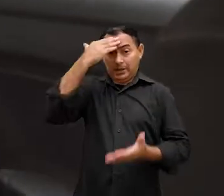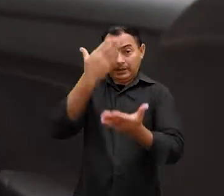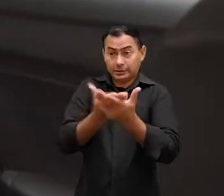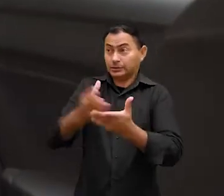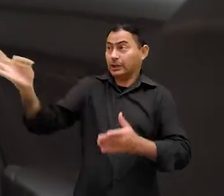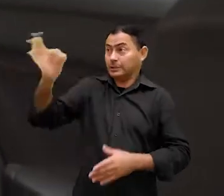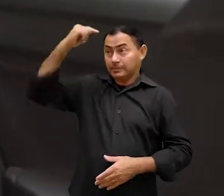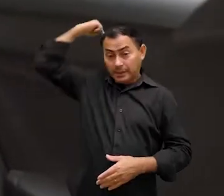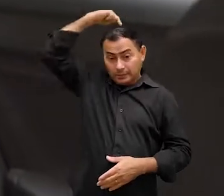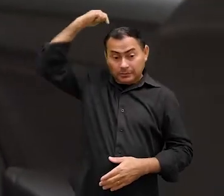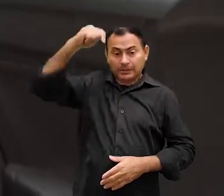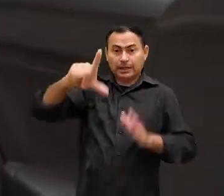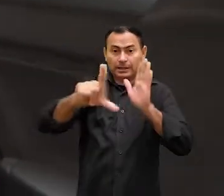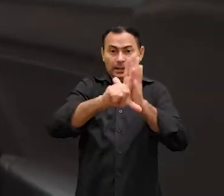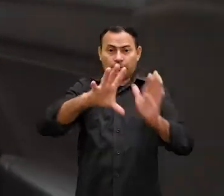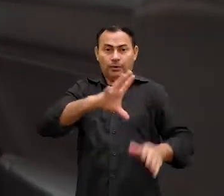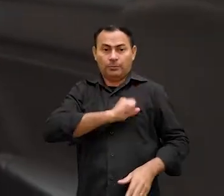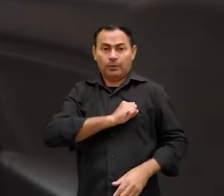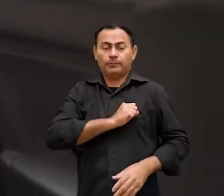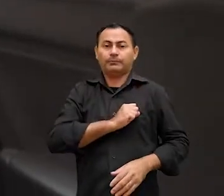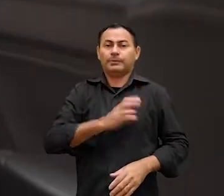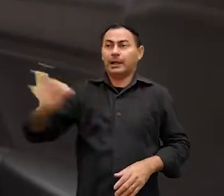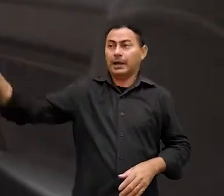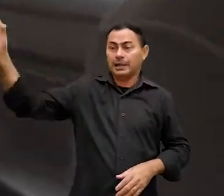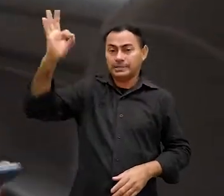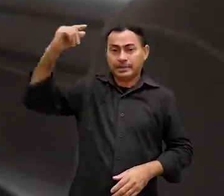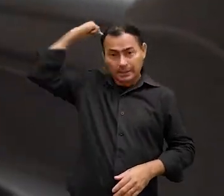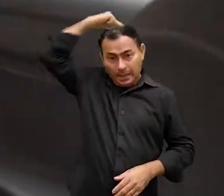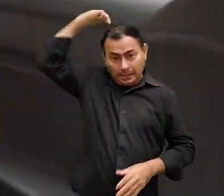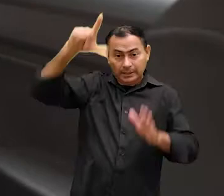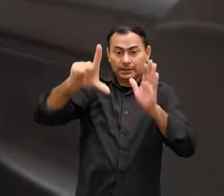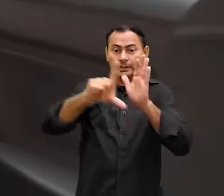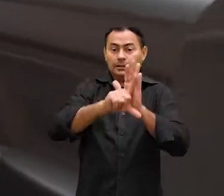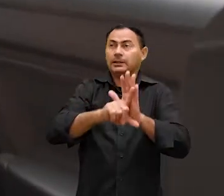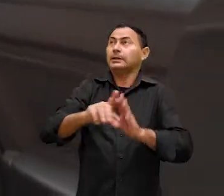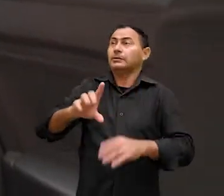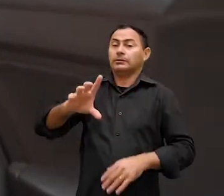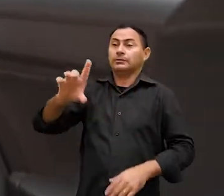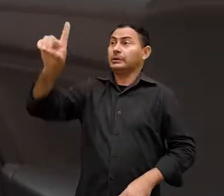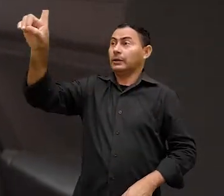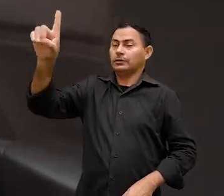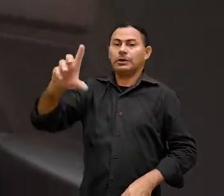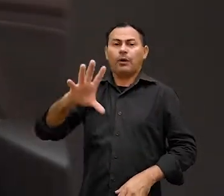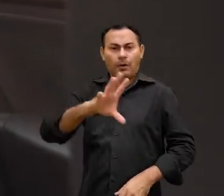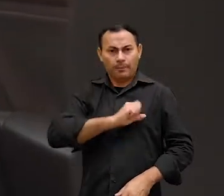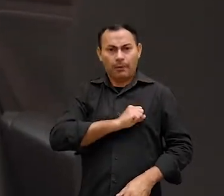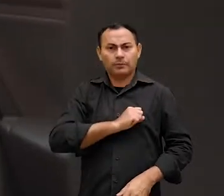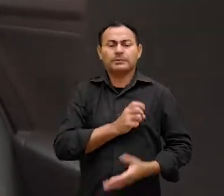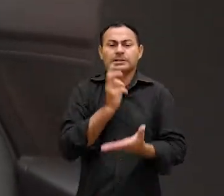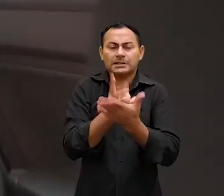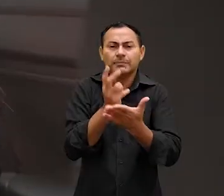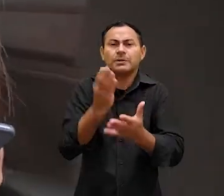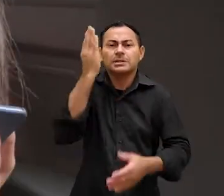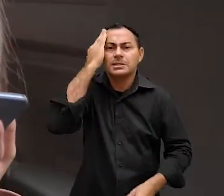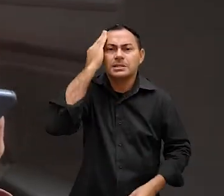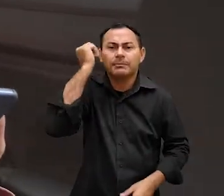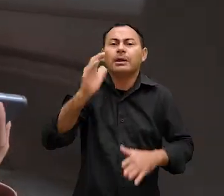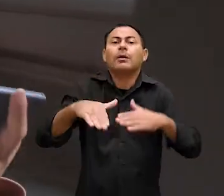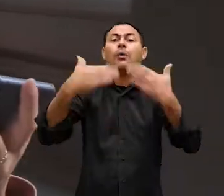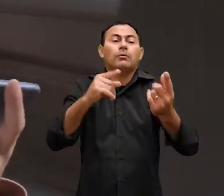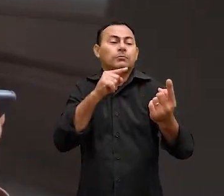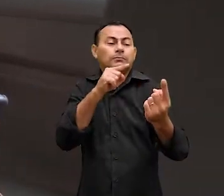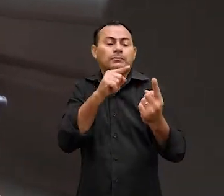espírito da lei do amor, o espírito da lei de Deus é o amor de Deus. E nós devemos sempre procurar saber qual é